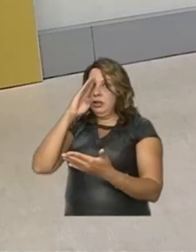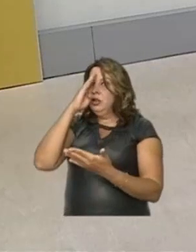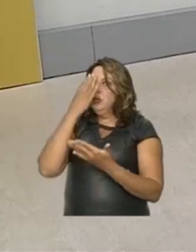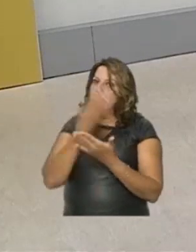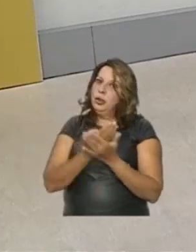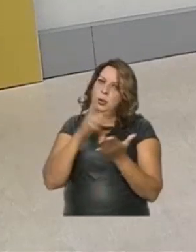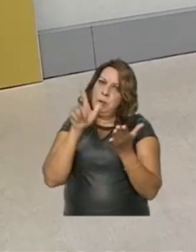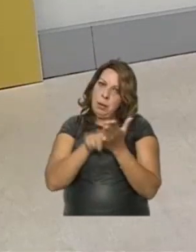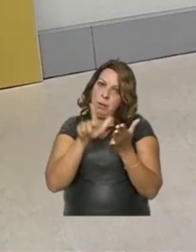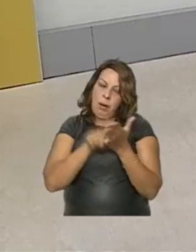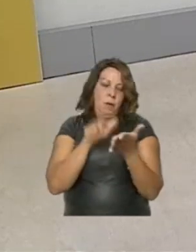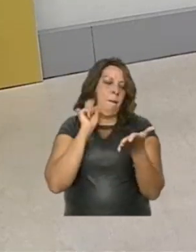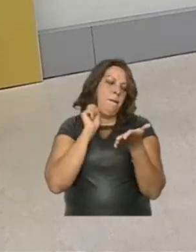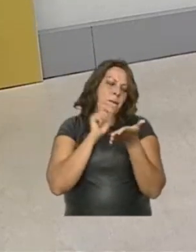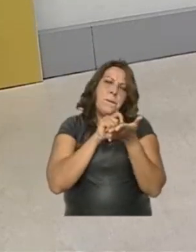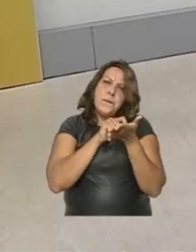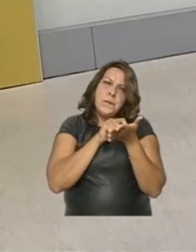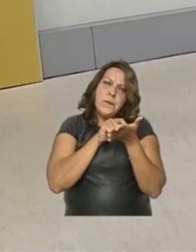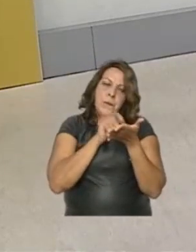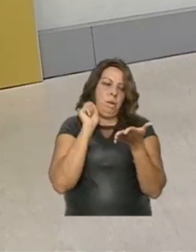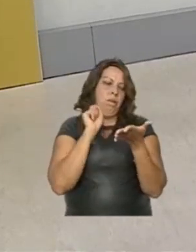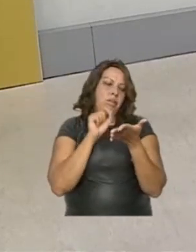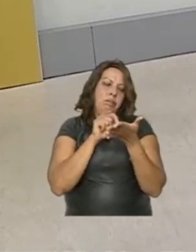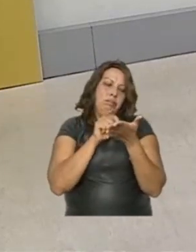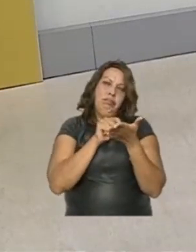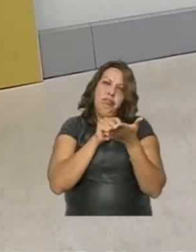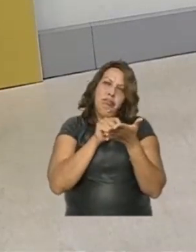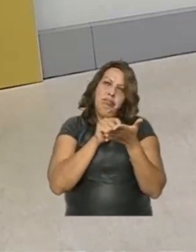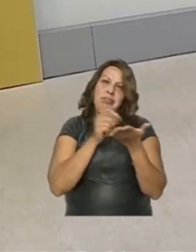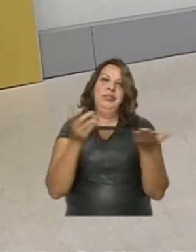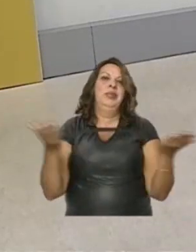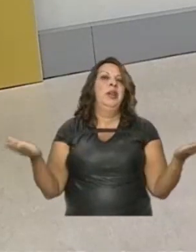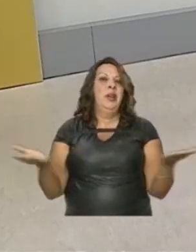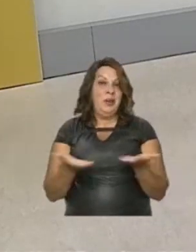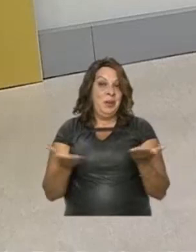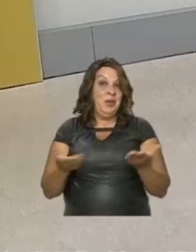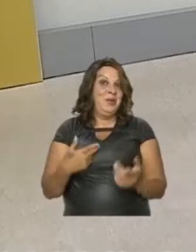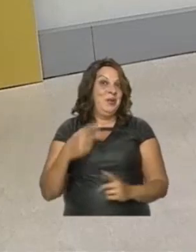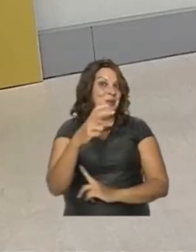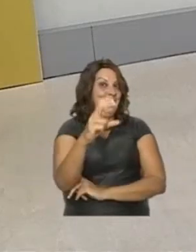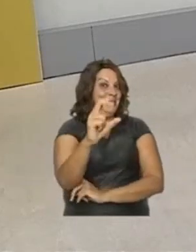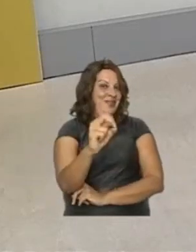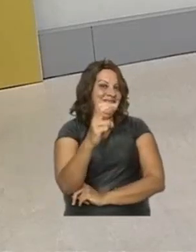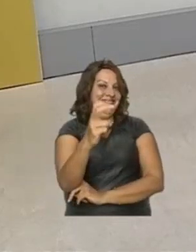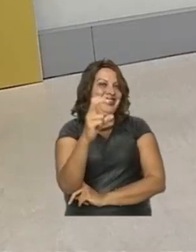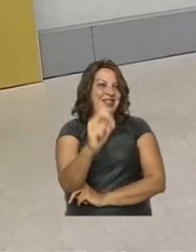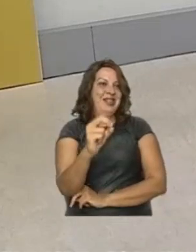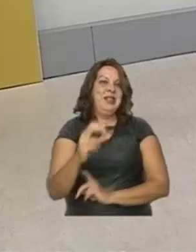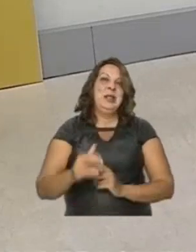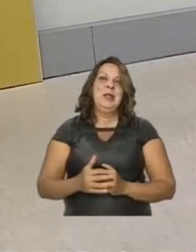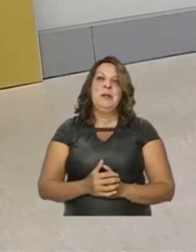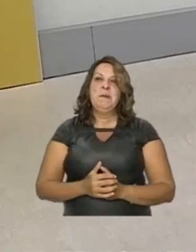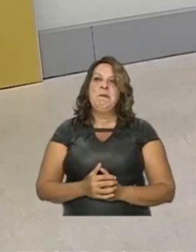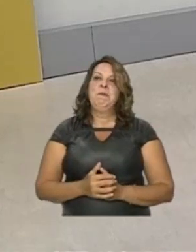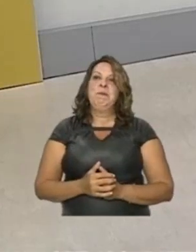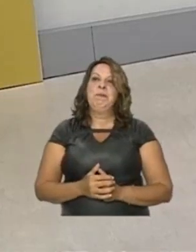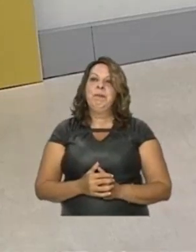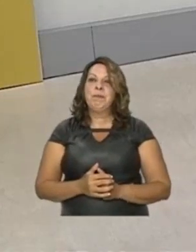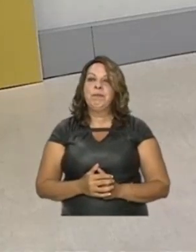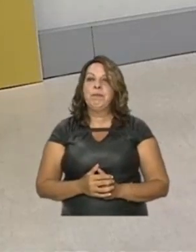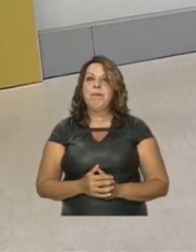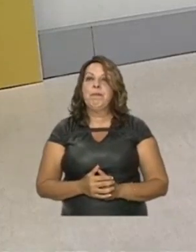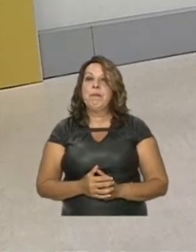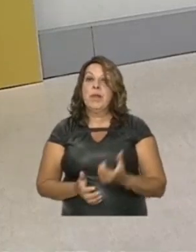acredita. 26 subiu, saiu. E agora número 50, 50.